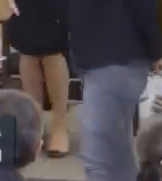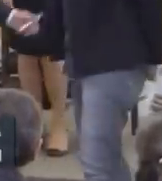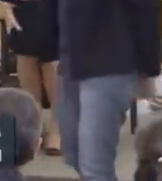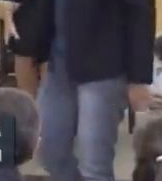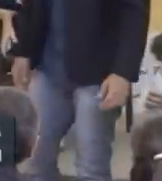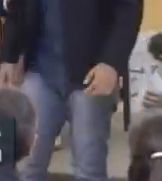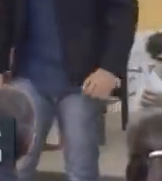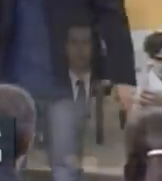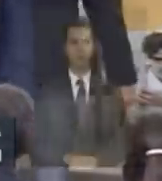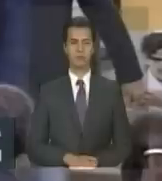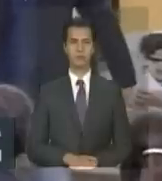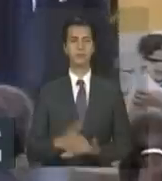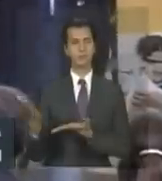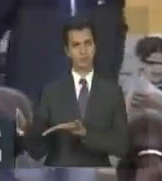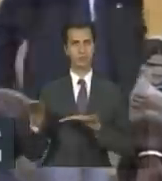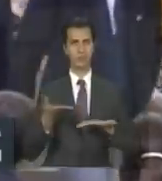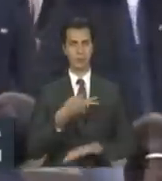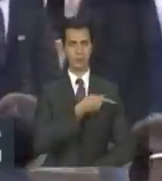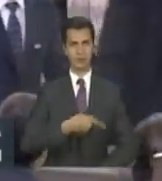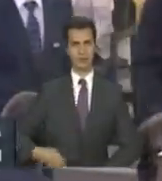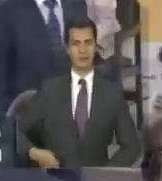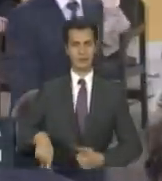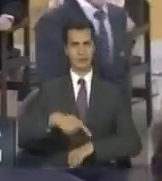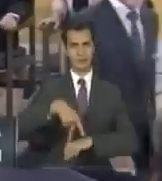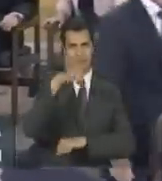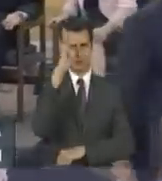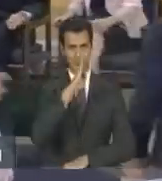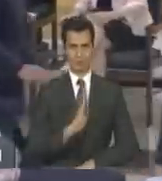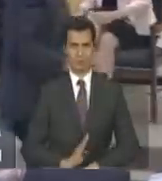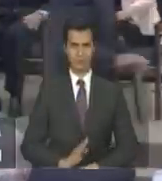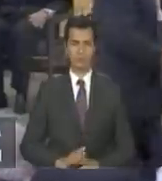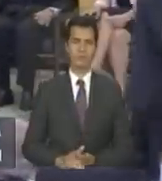Com a palavra, a senhora Presidenta da República.